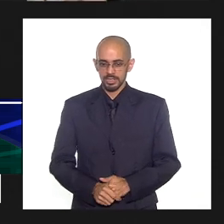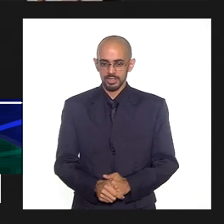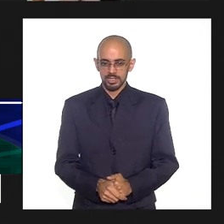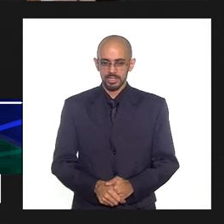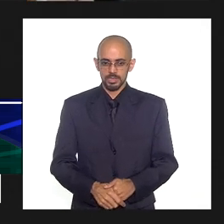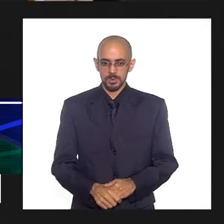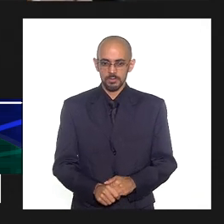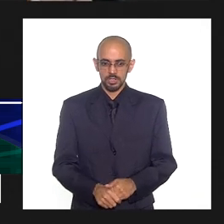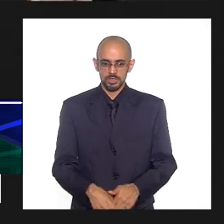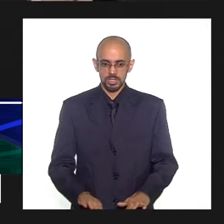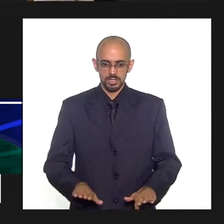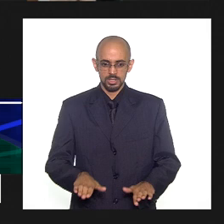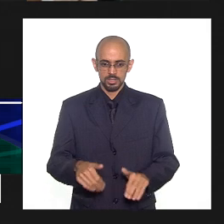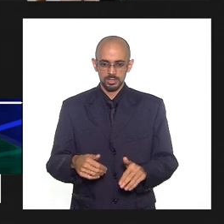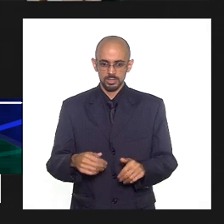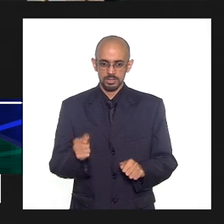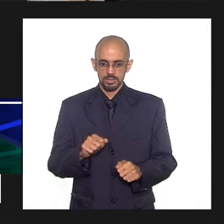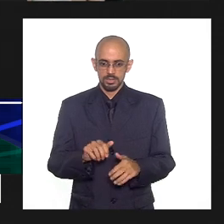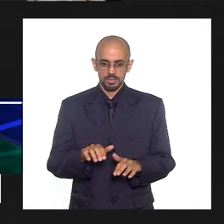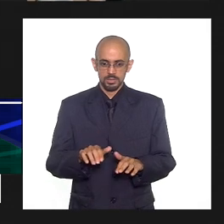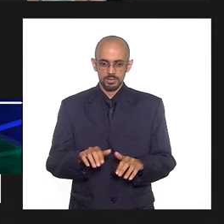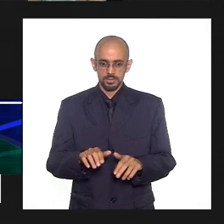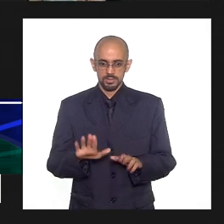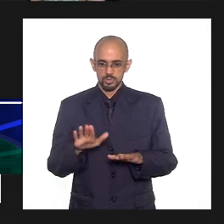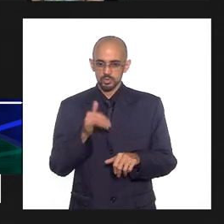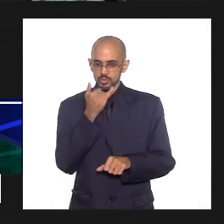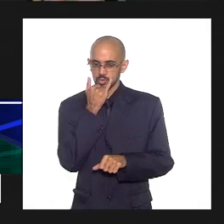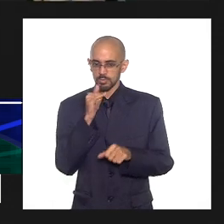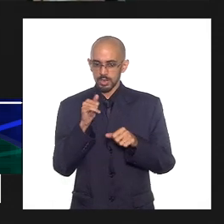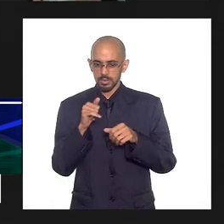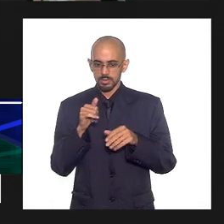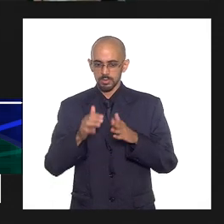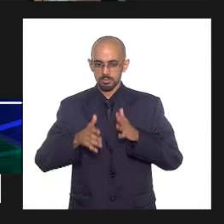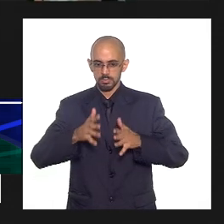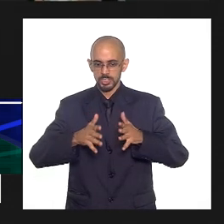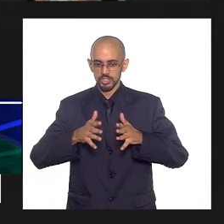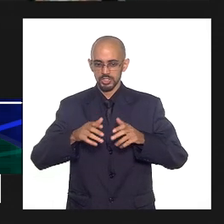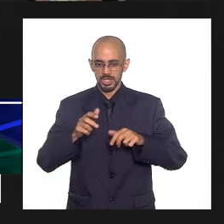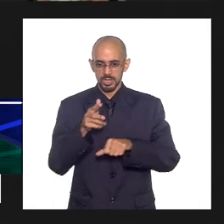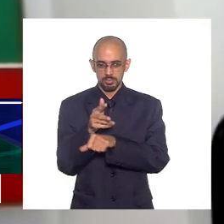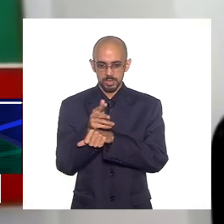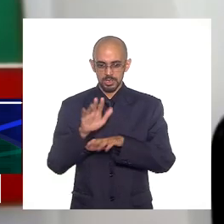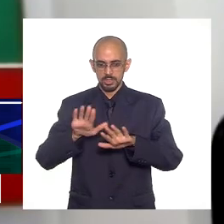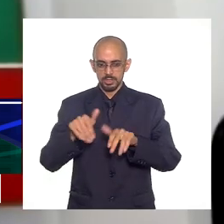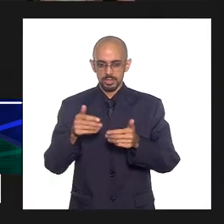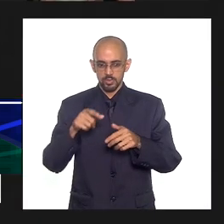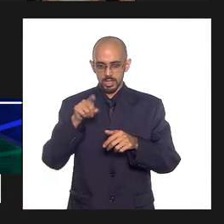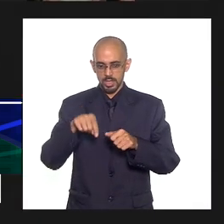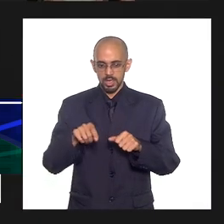Bem bacana. Eu fui mexer aqui, meio que... Mas tranquilo, ficou bom. Grande abraço.